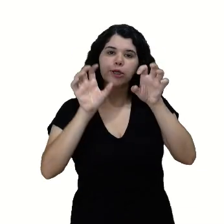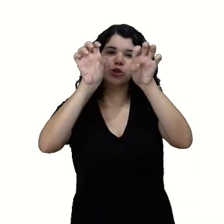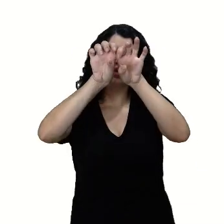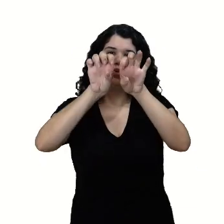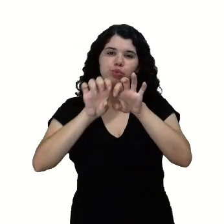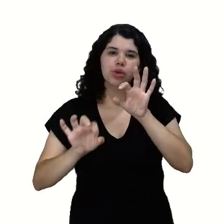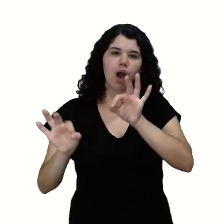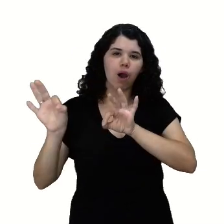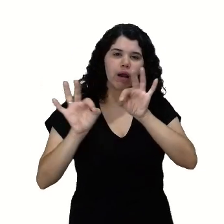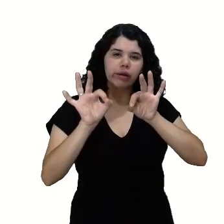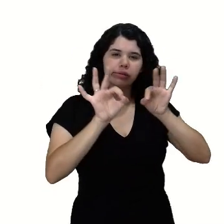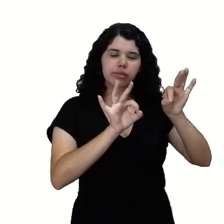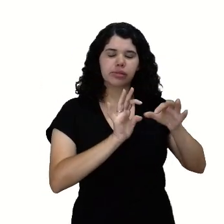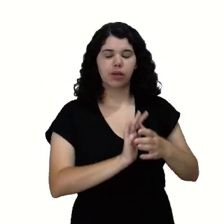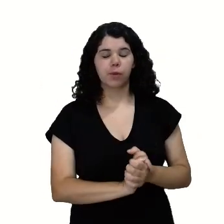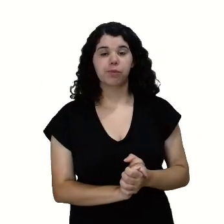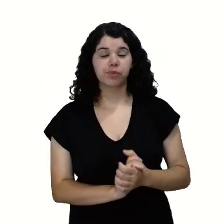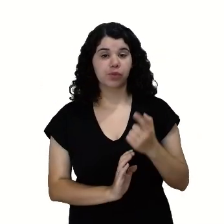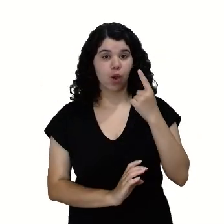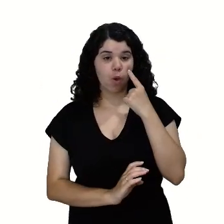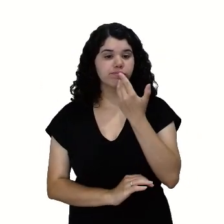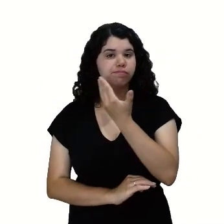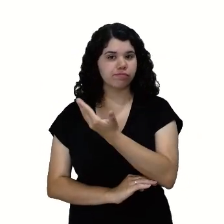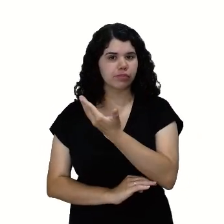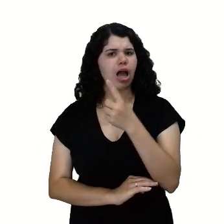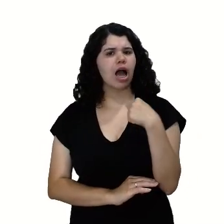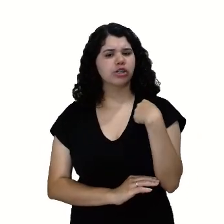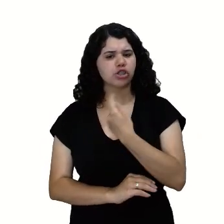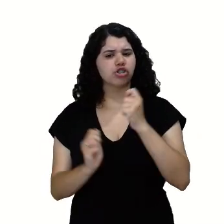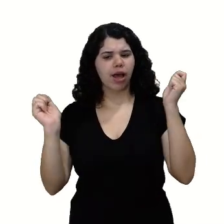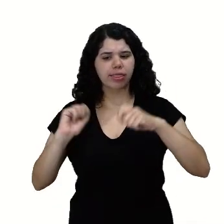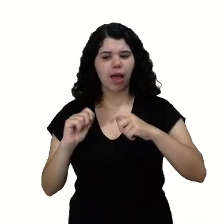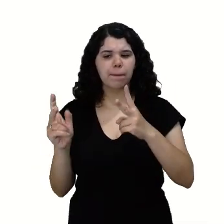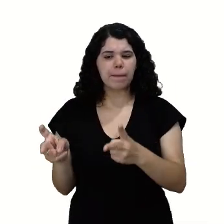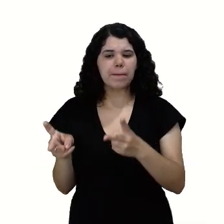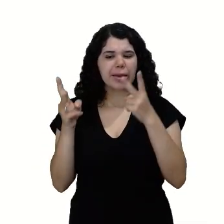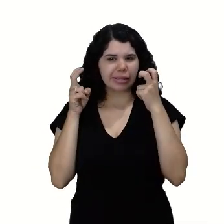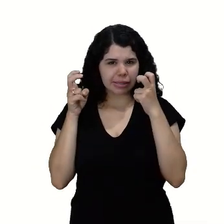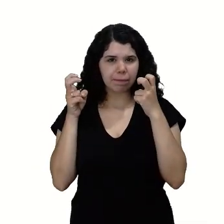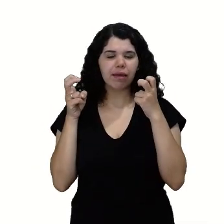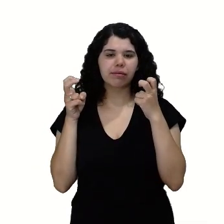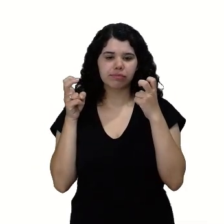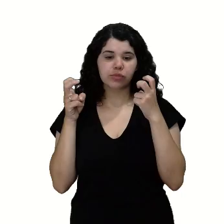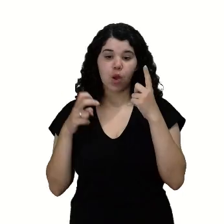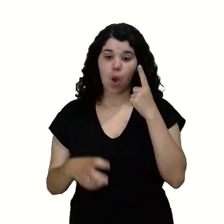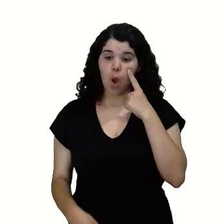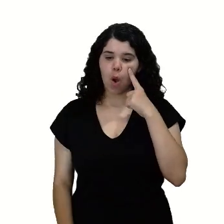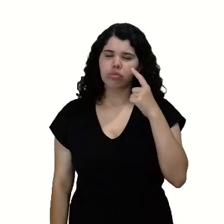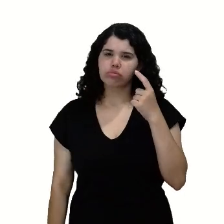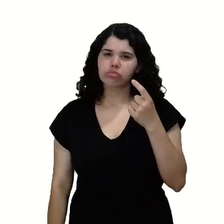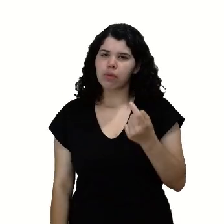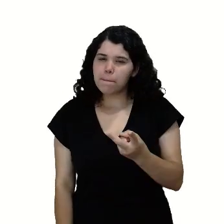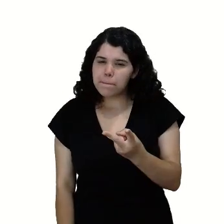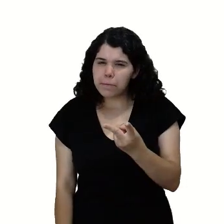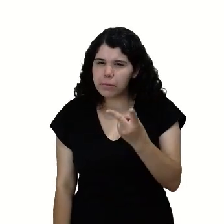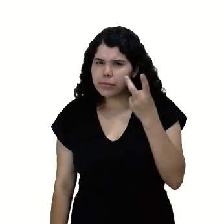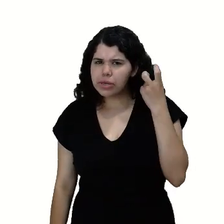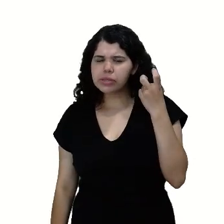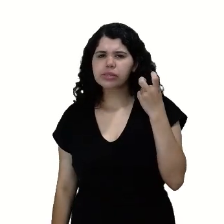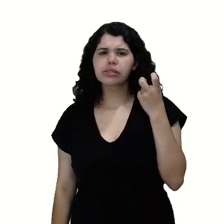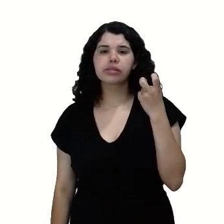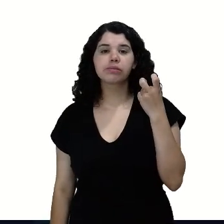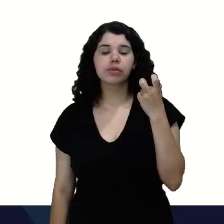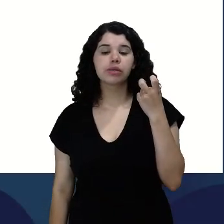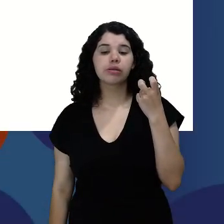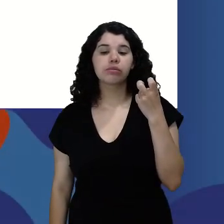básica aí. Então veja, dessa organização básica a gente já pode fazer o seguinte, quando a gente diz identificar, primeiro que